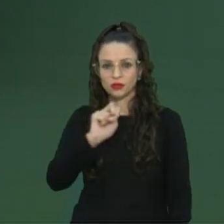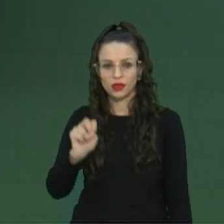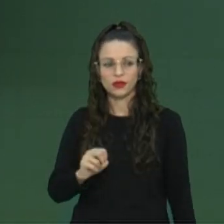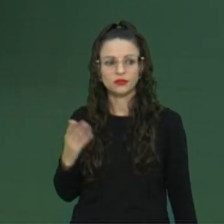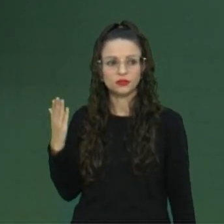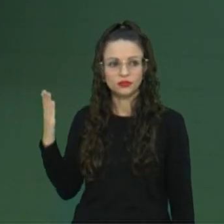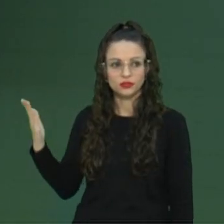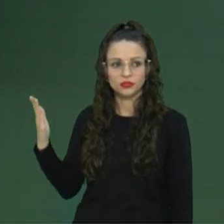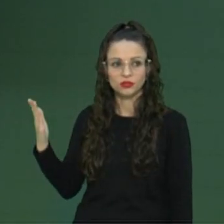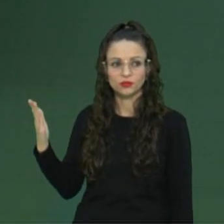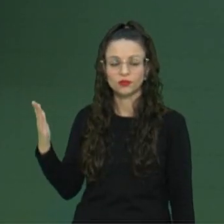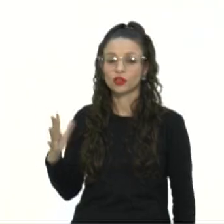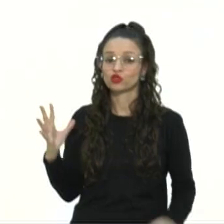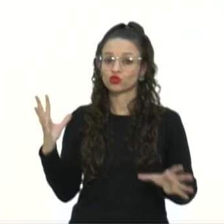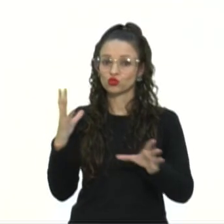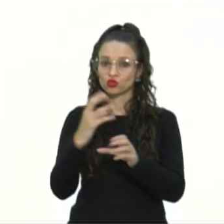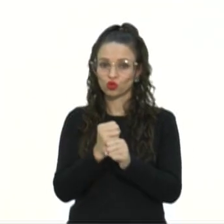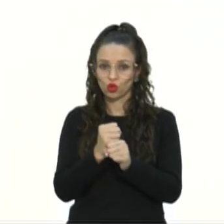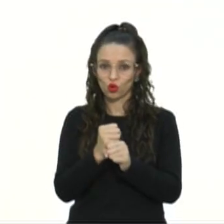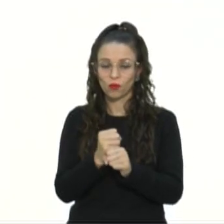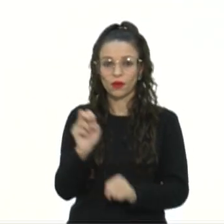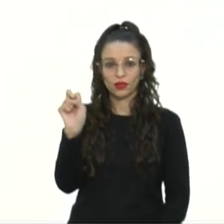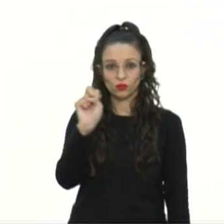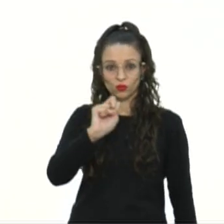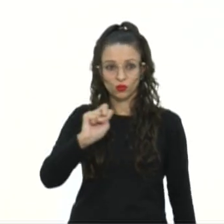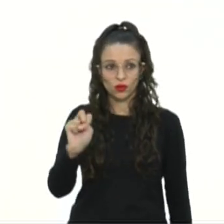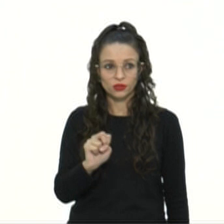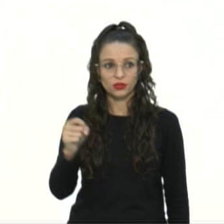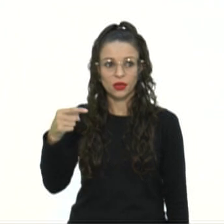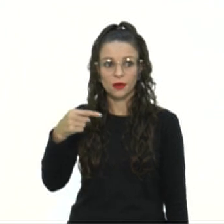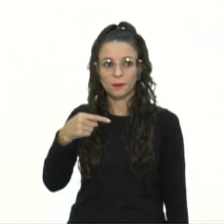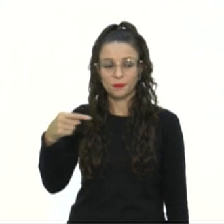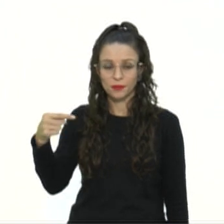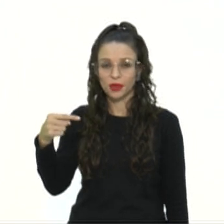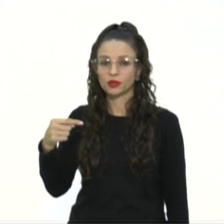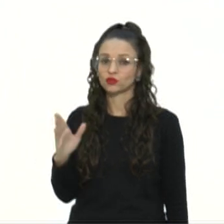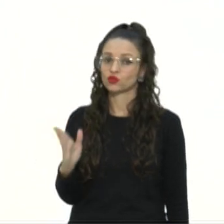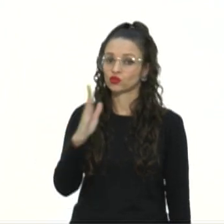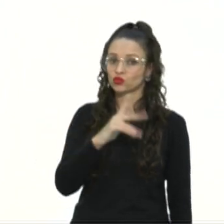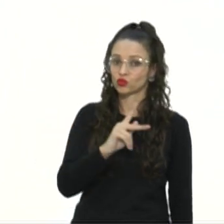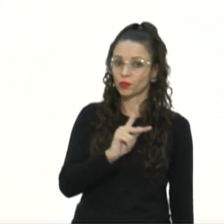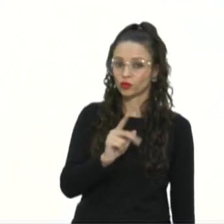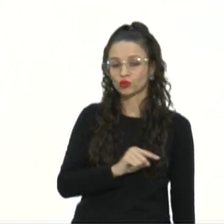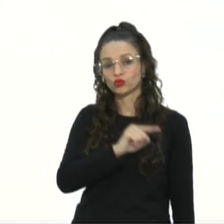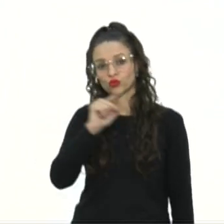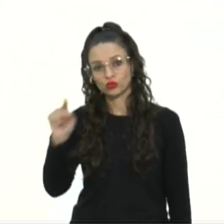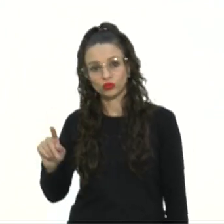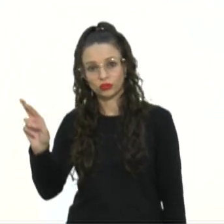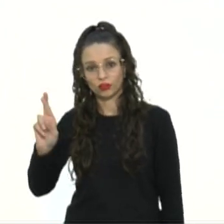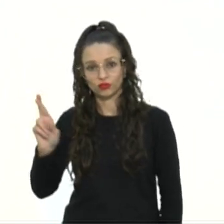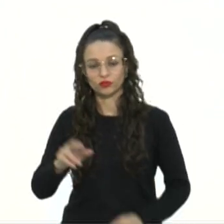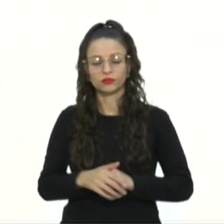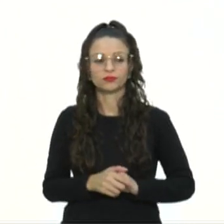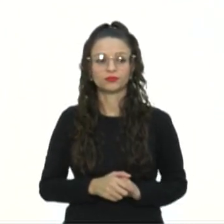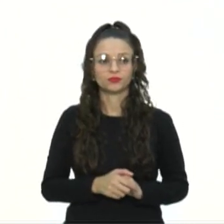igual o somatório da entropia dos produtos menos o somatório da entropia dos